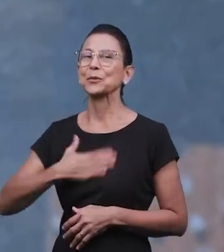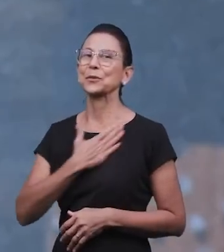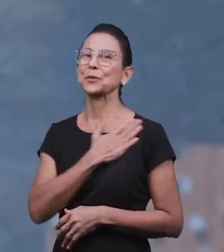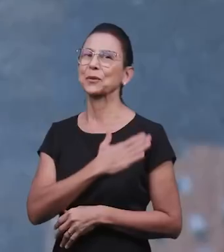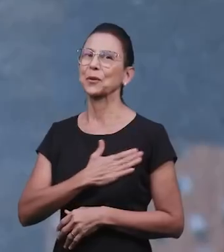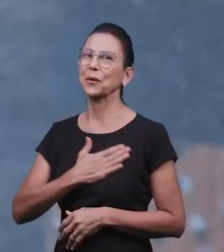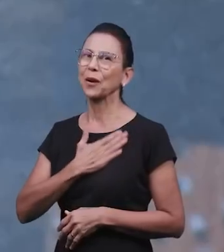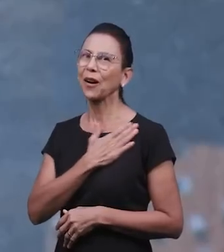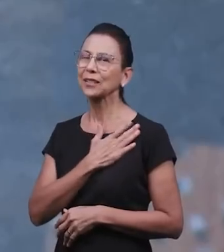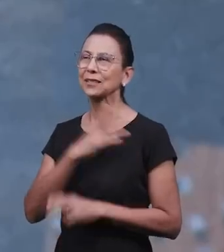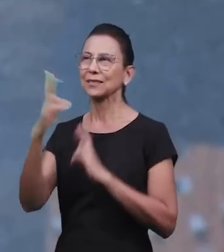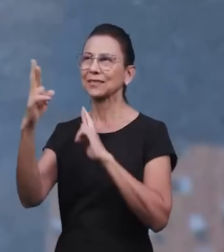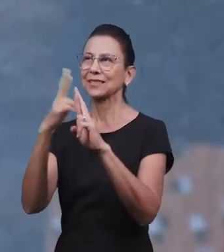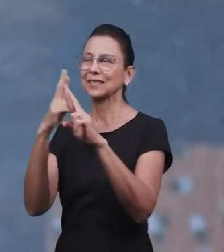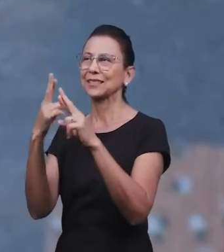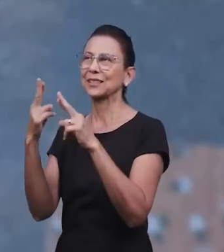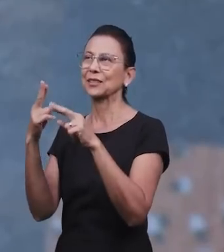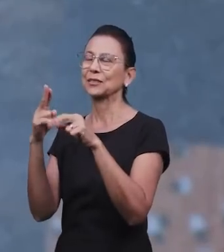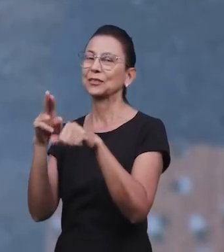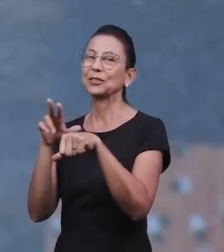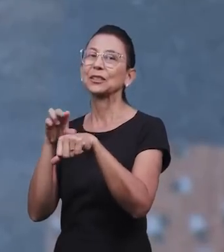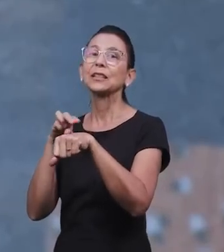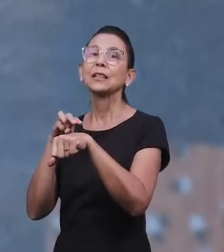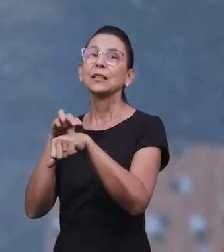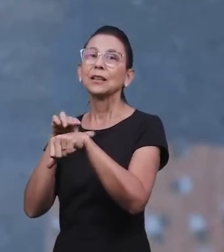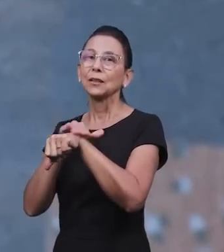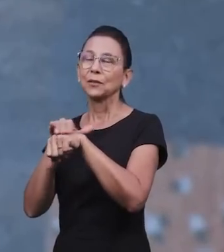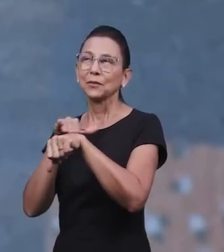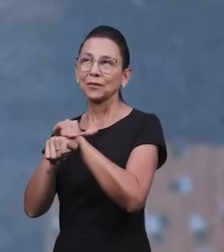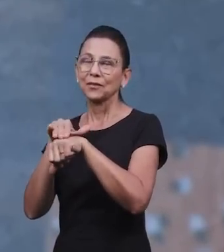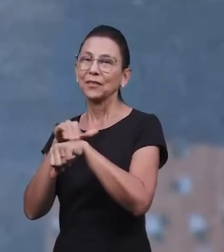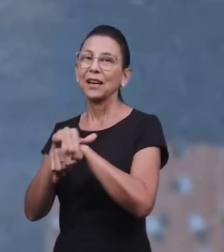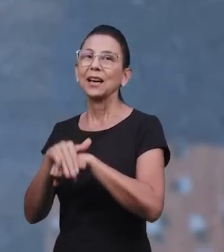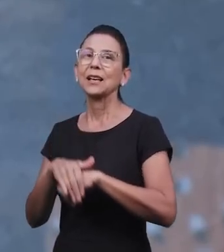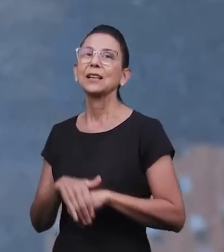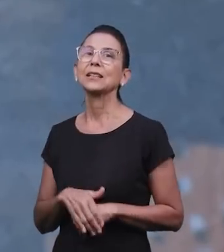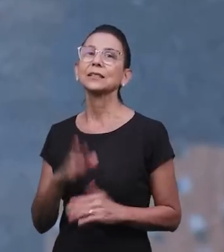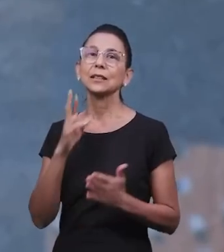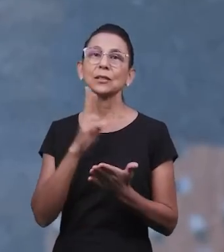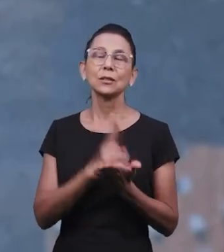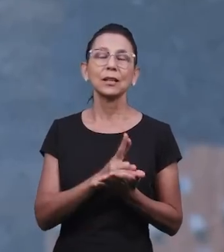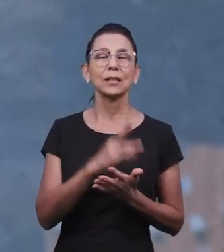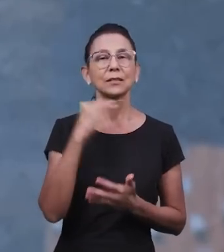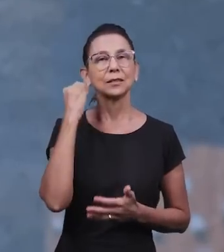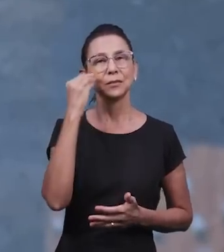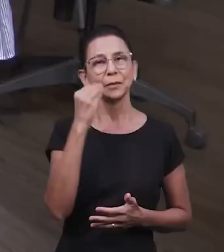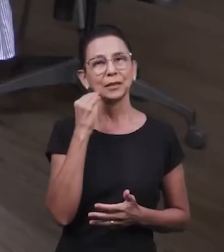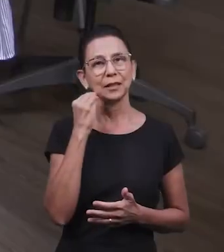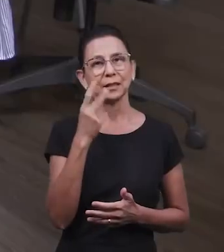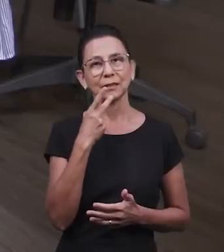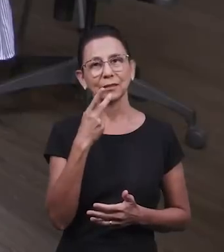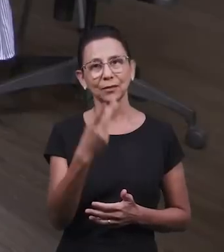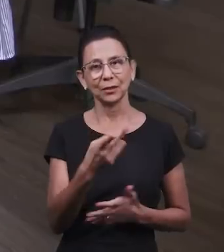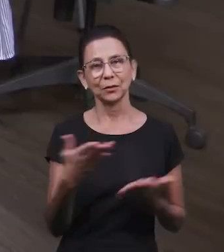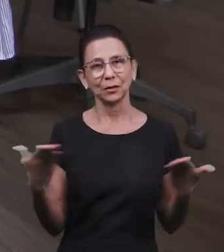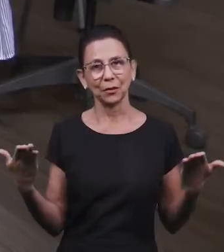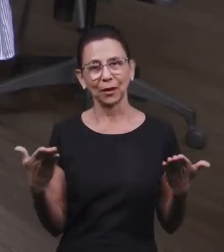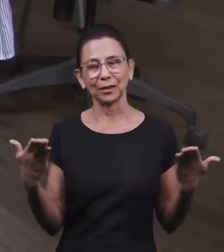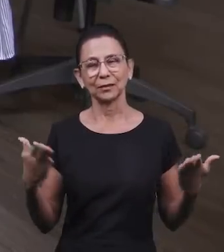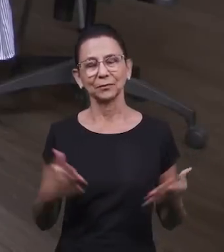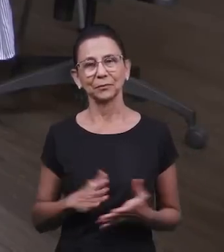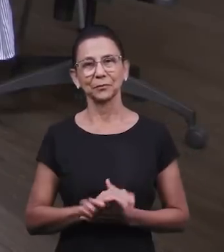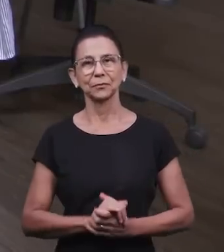pela sua conversa, como resultado da sua conversa com o Senhor, veio essa experiência que você acabou de relatar. Mas, Léo, eu queria que